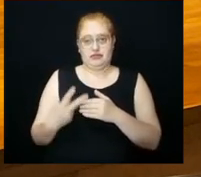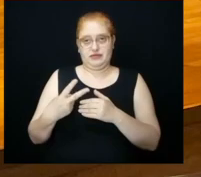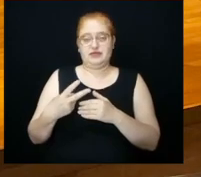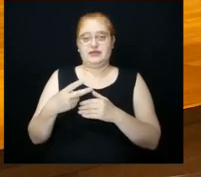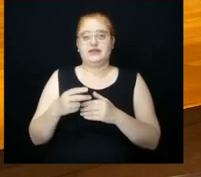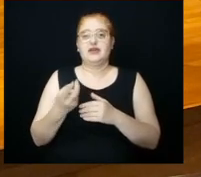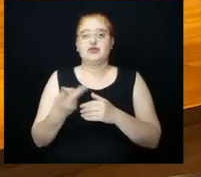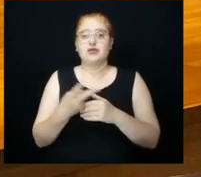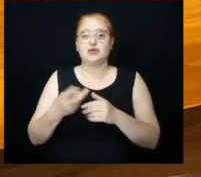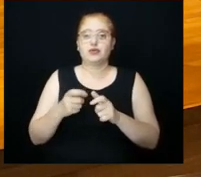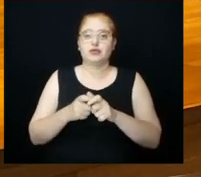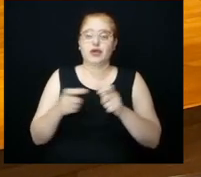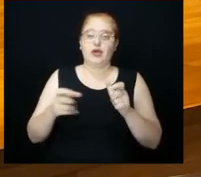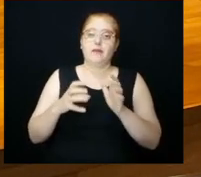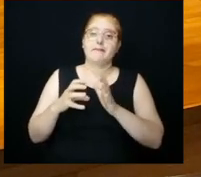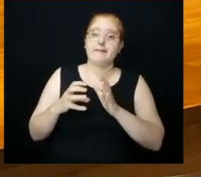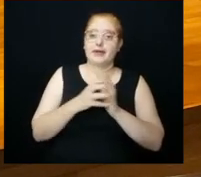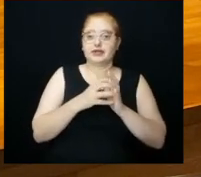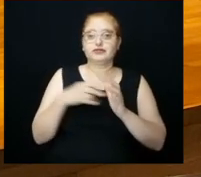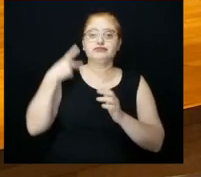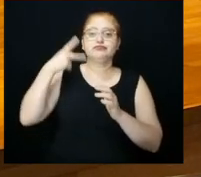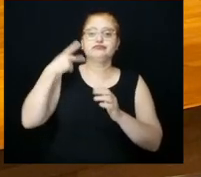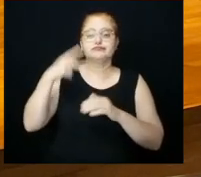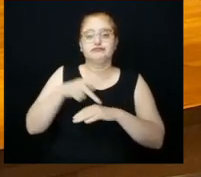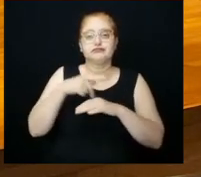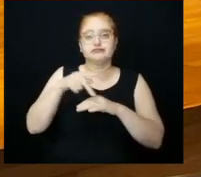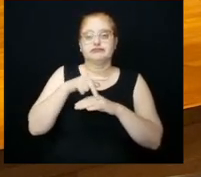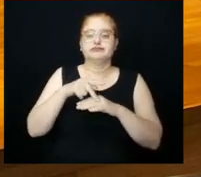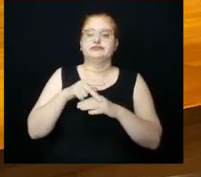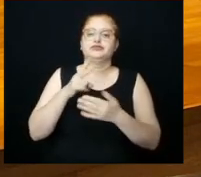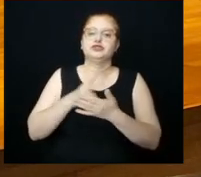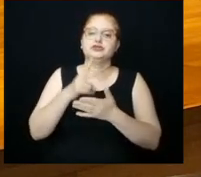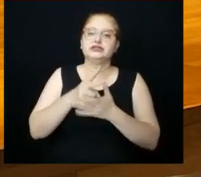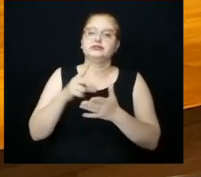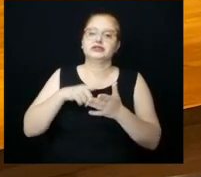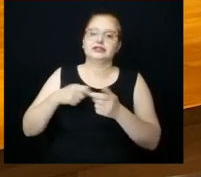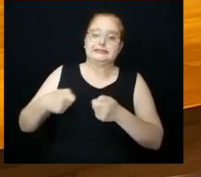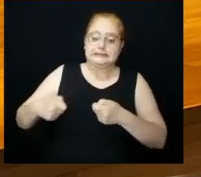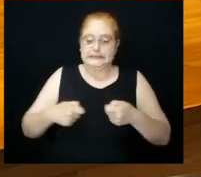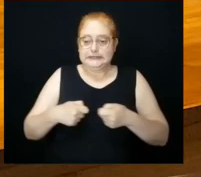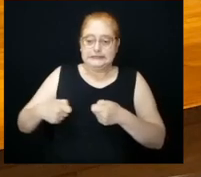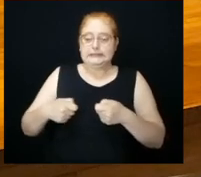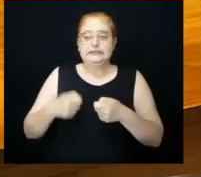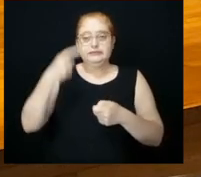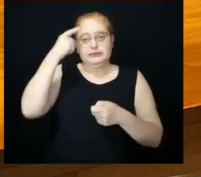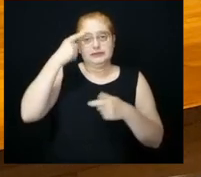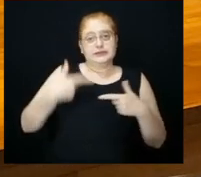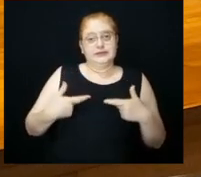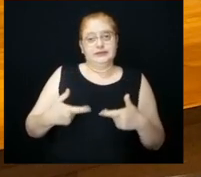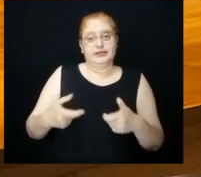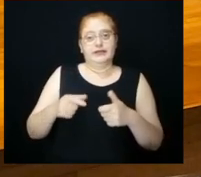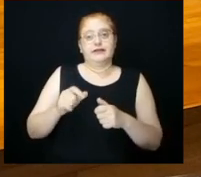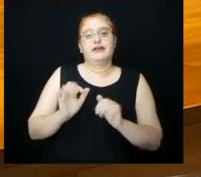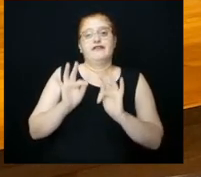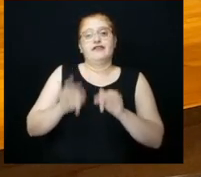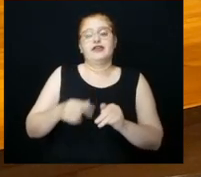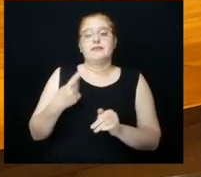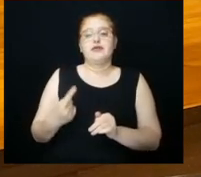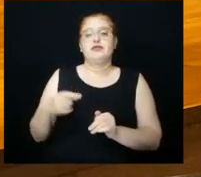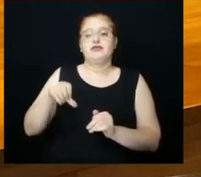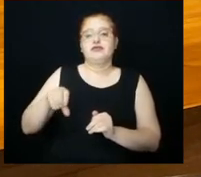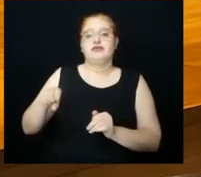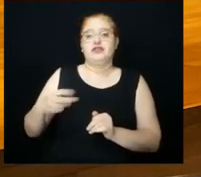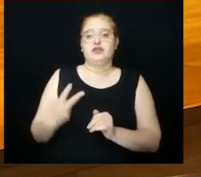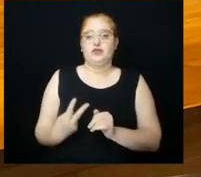país. Então, assim, sempre dentro dessa tensão, né, mas pensando que a guerra, enfim, terminou em